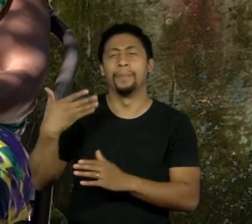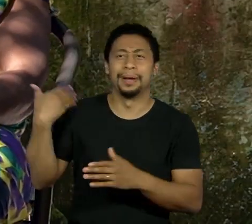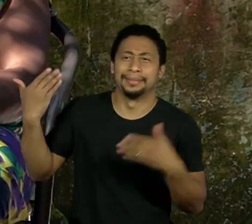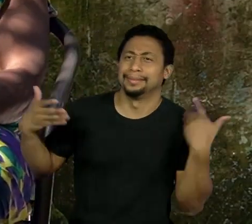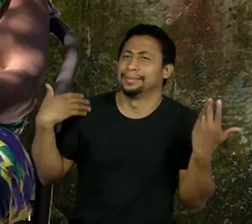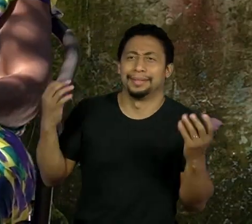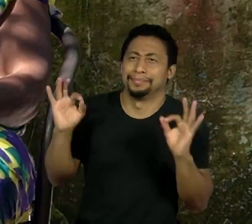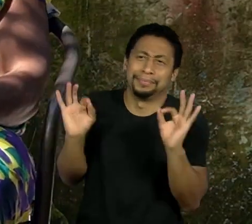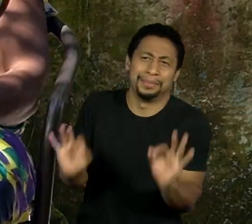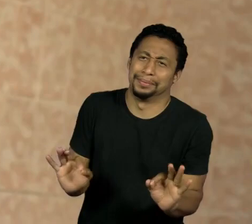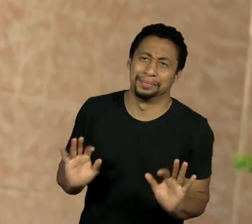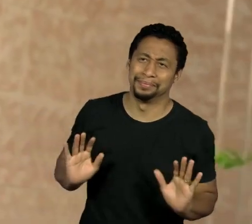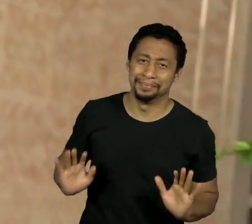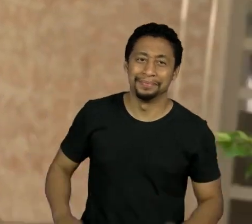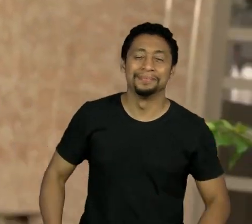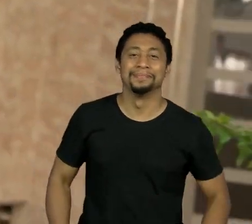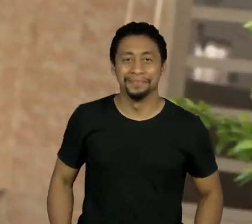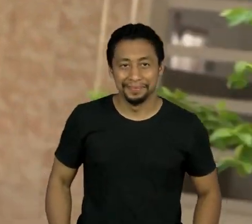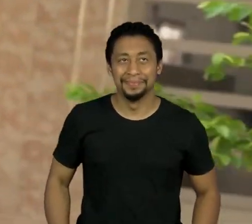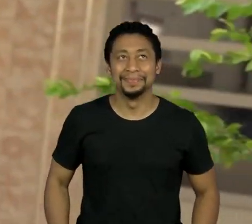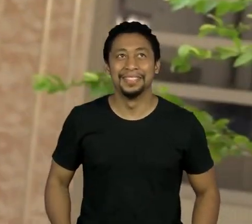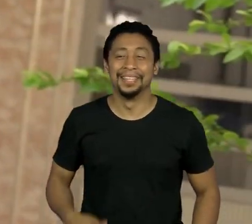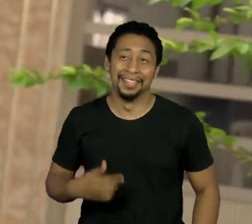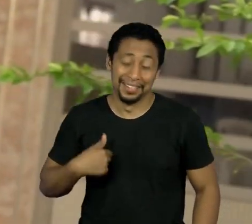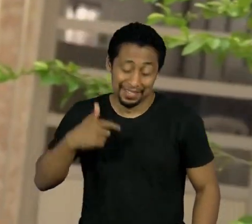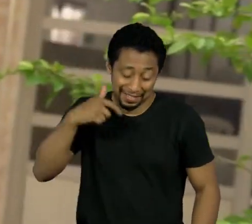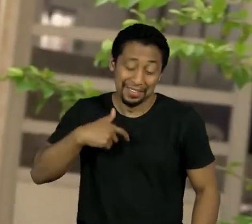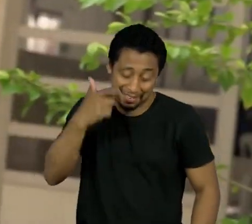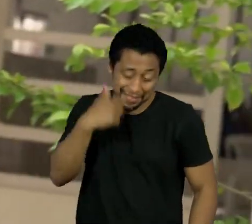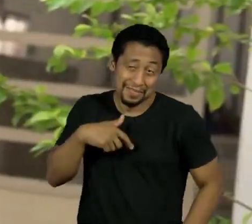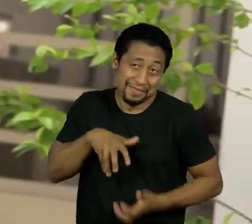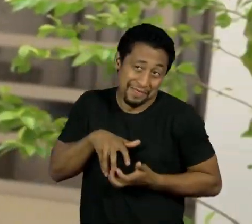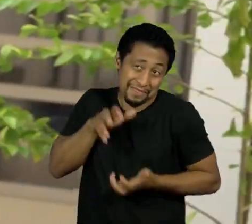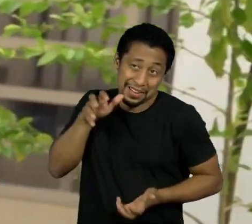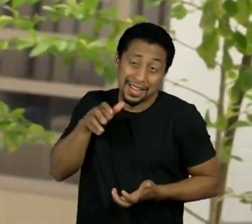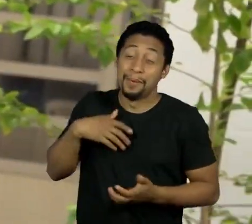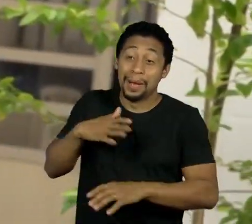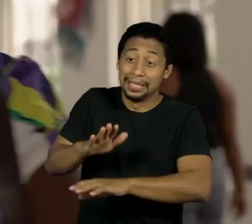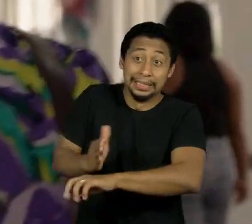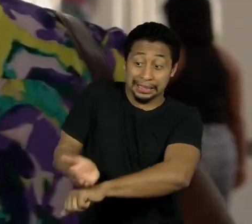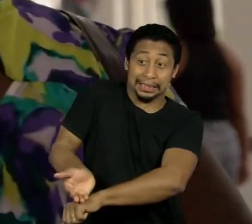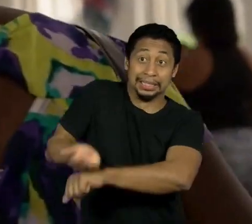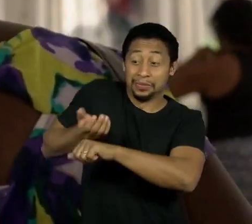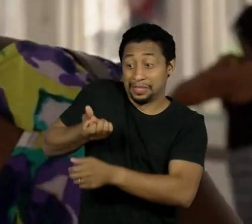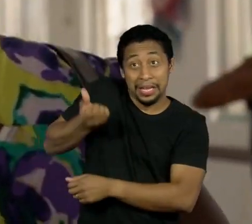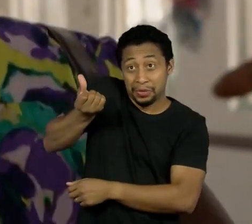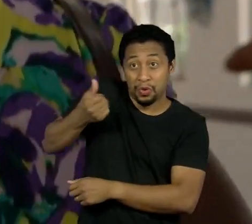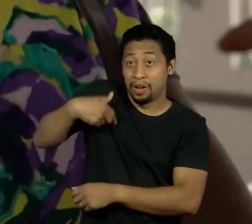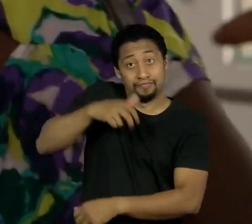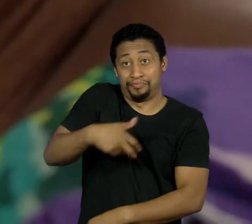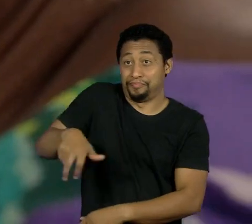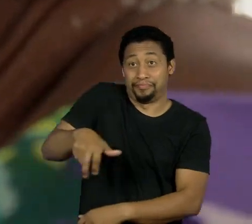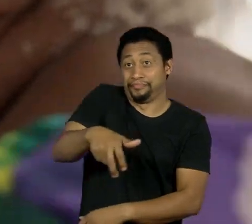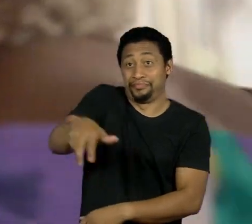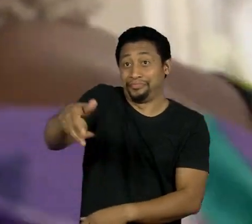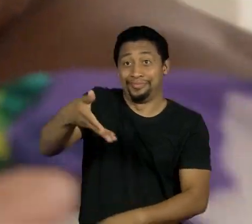andando. Uma velha de bengala, 6 horas da manhã na rua.